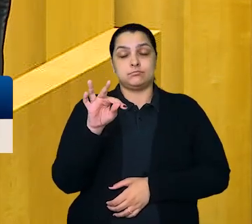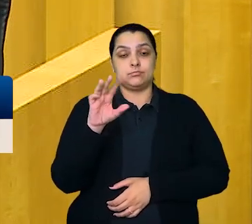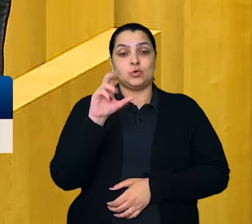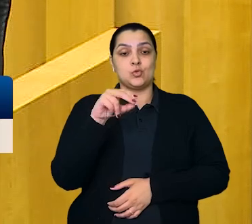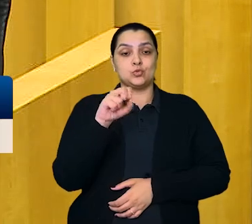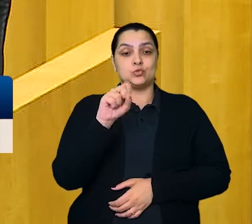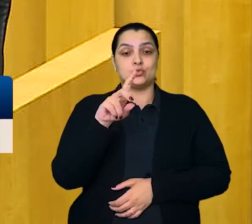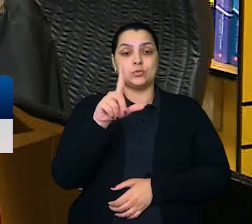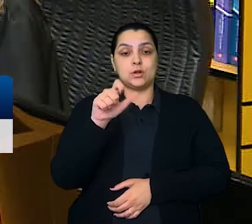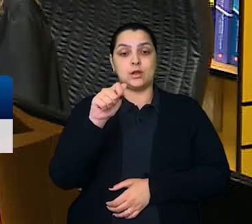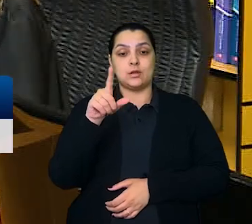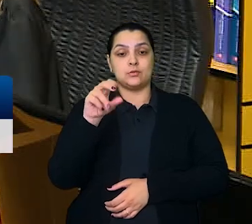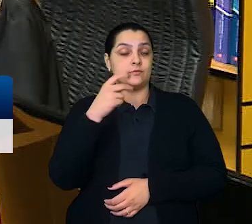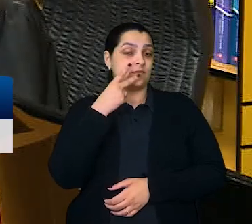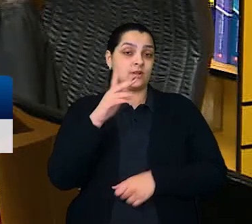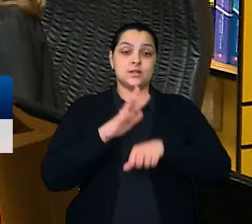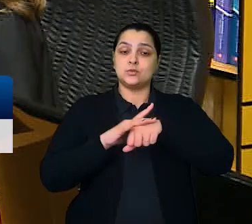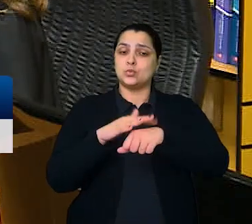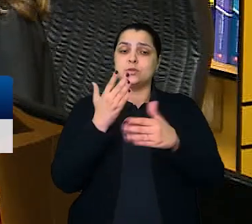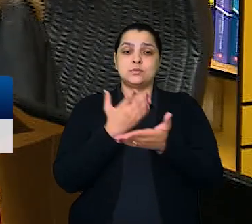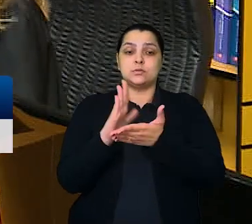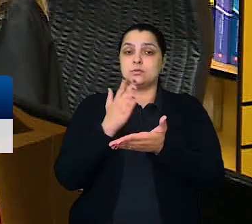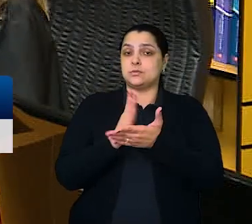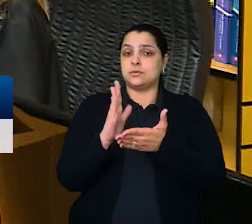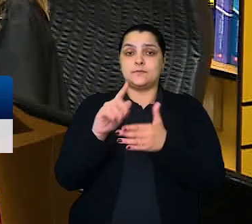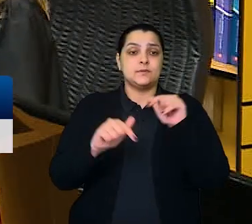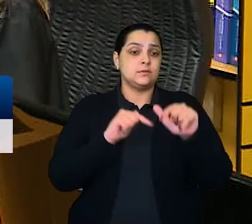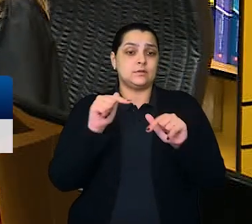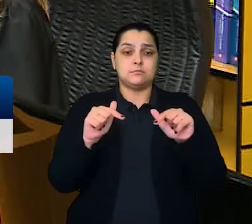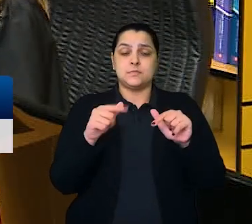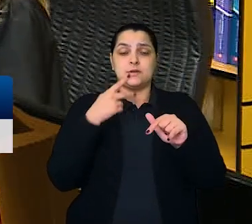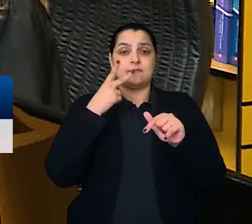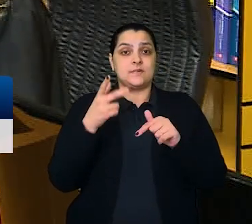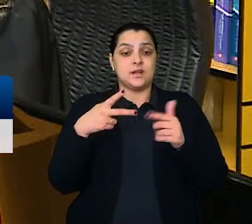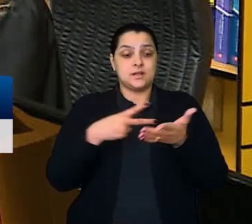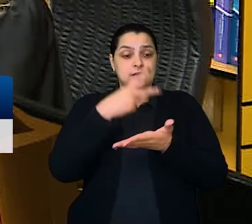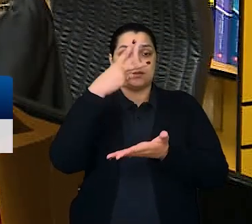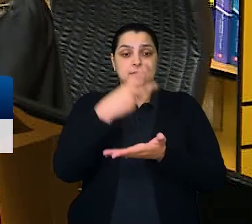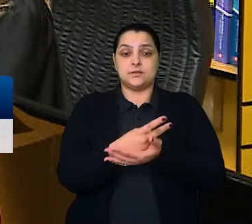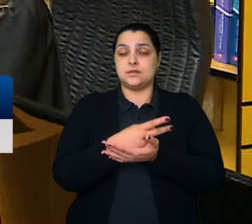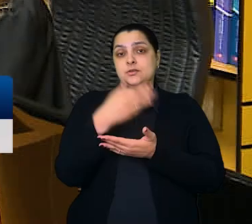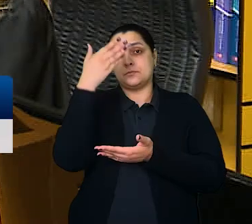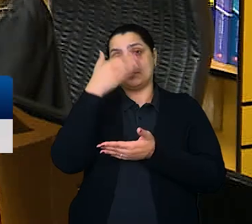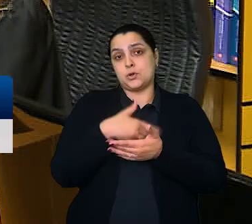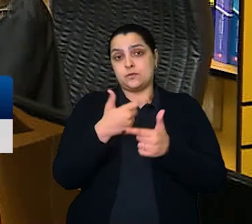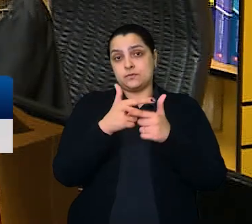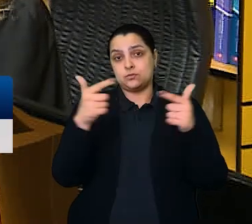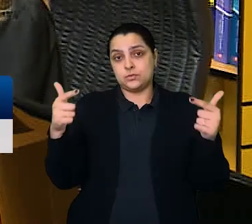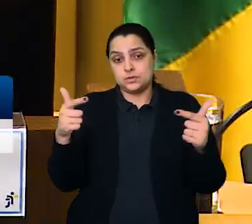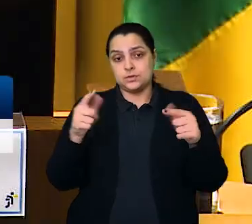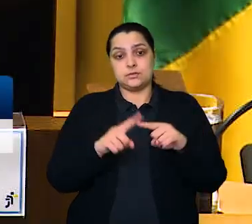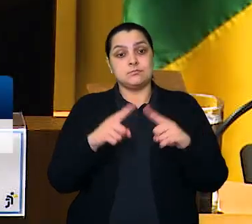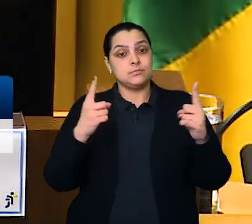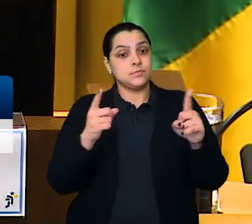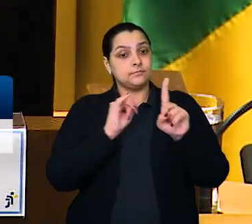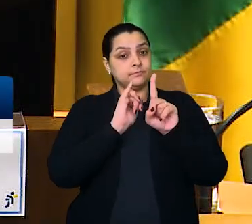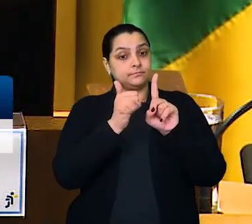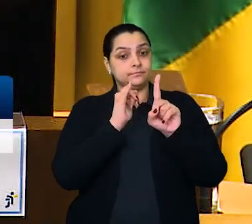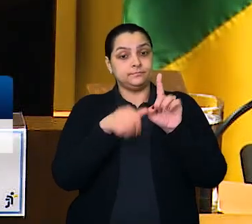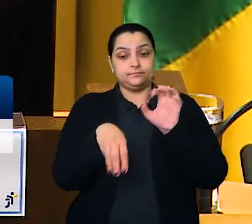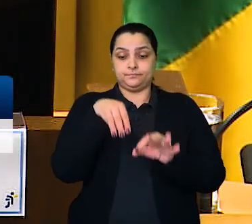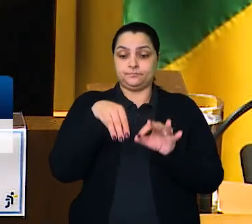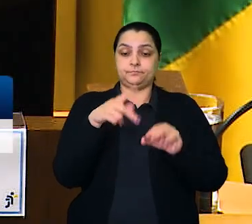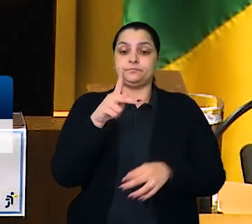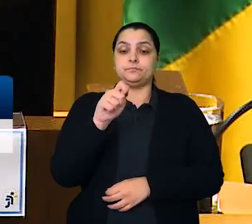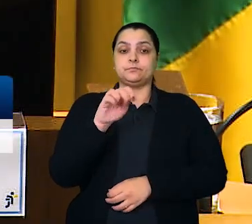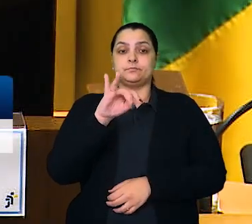reiterou os argumentos de que a doença não tinha relação com o trabalho e que os acidentes não foram comprovados. Mas a relatora, ministra